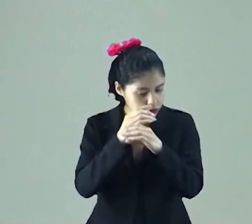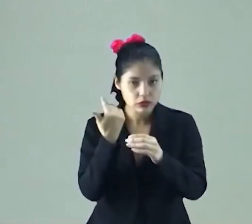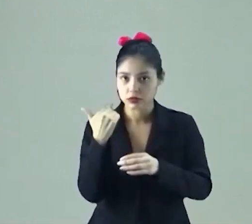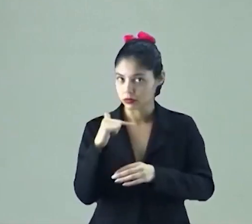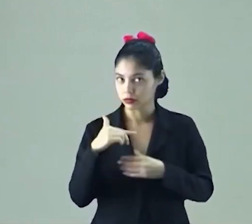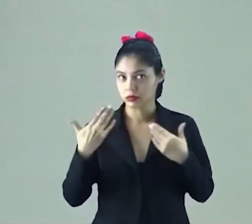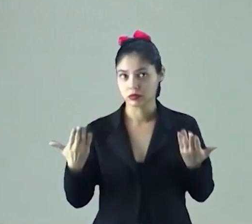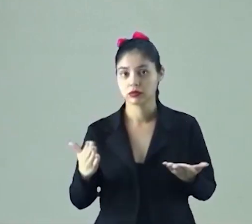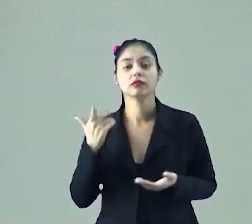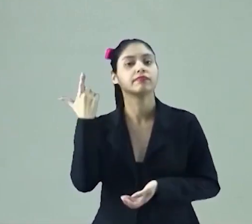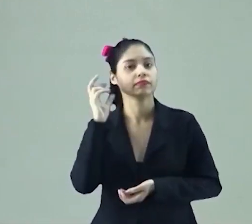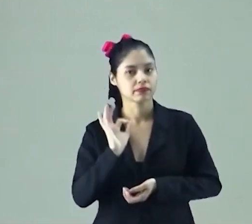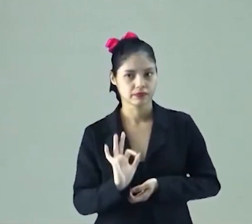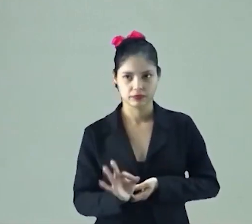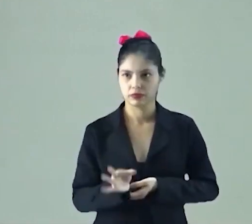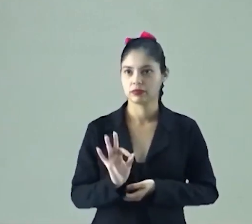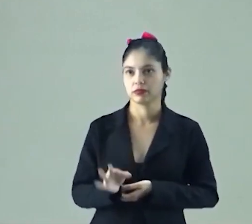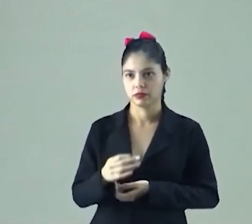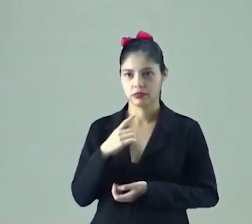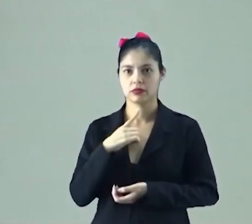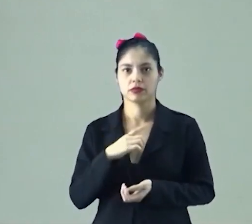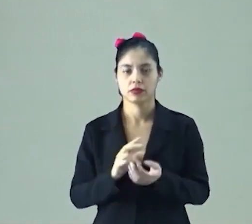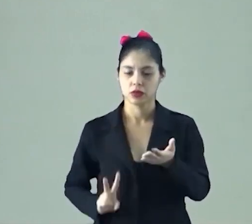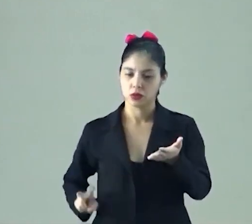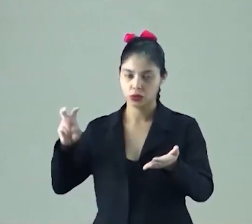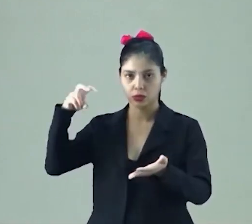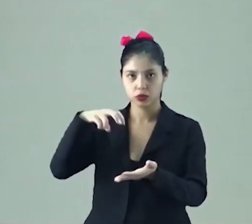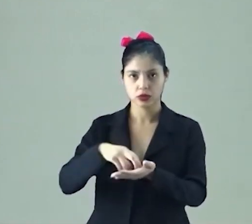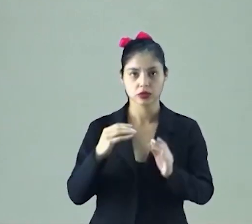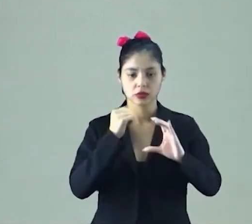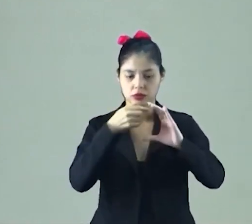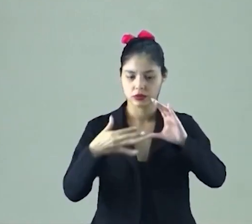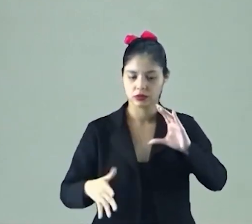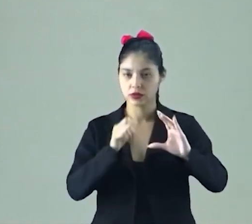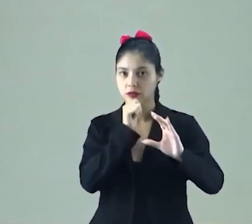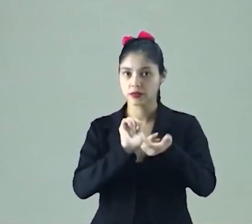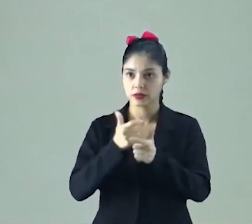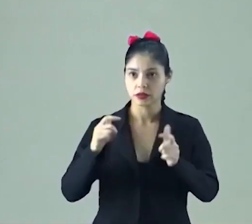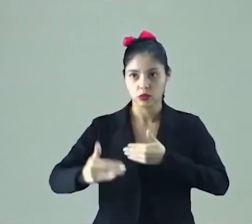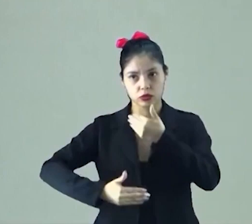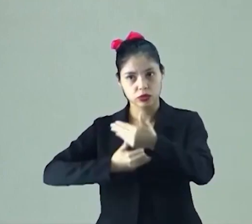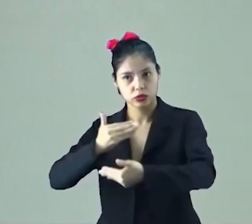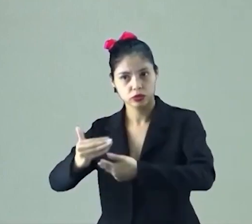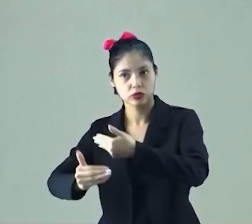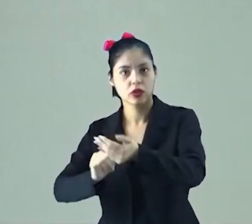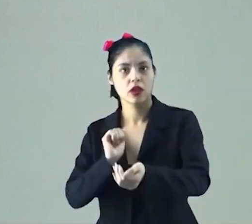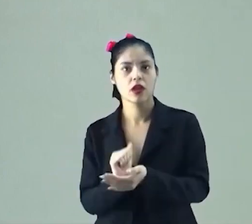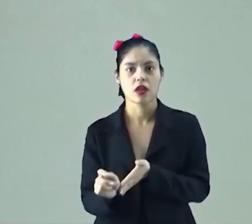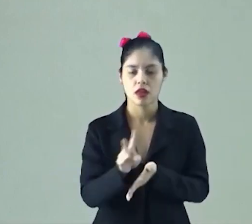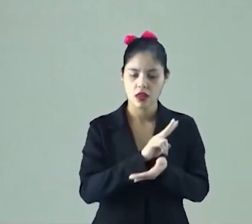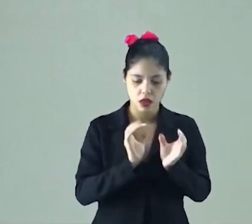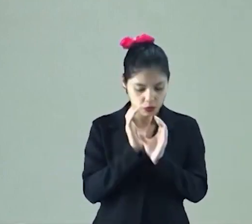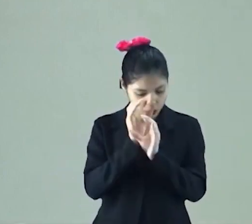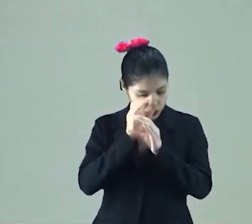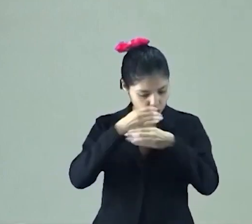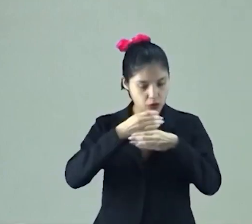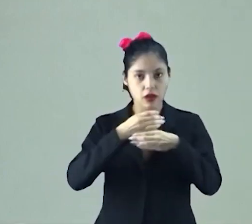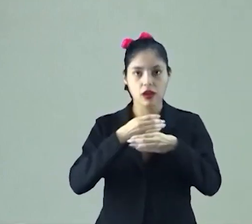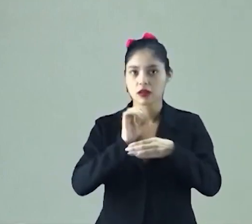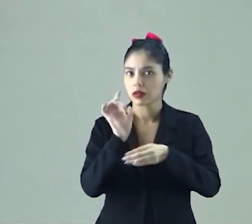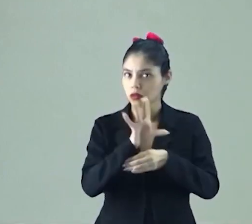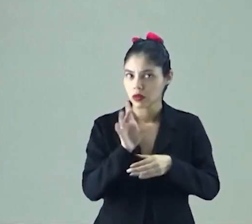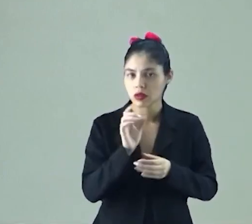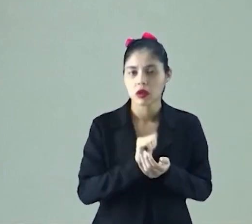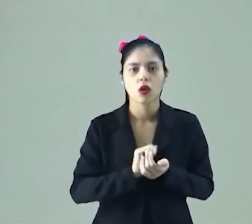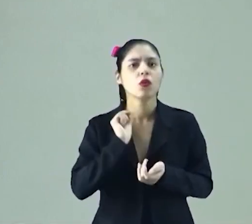né? Então, com certeza, teve um salto das espécies quando a gente começou a desenvolver lentes de aumento, não só o